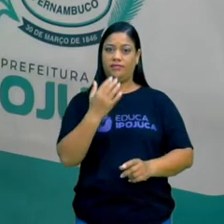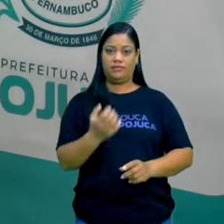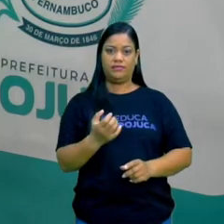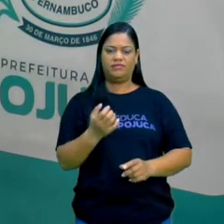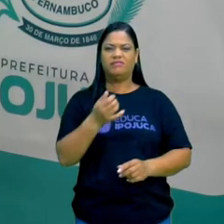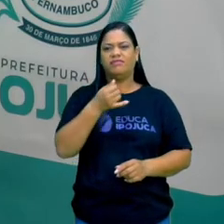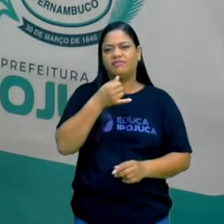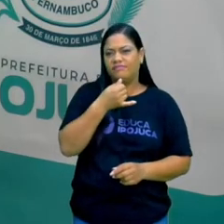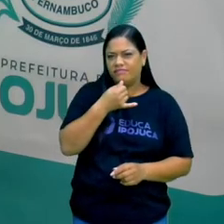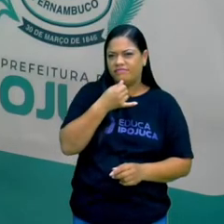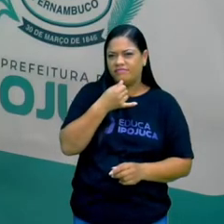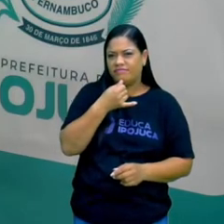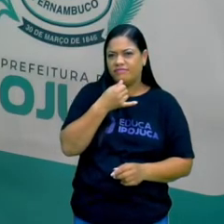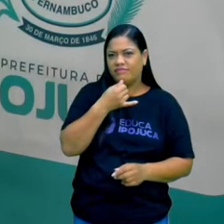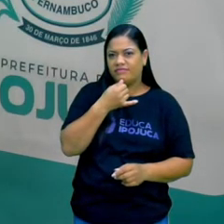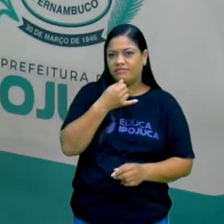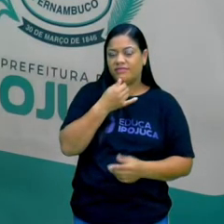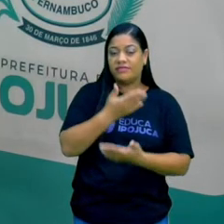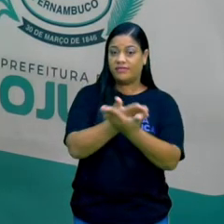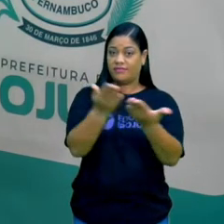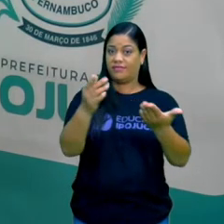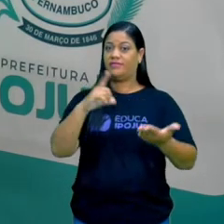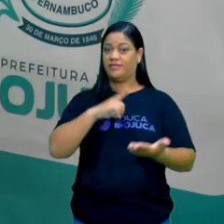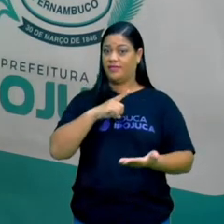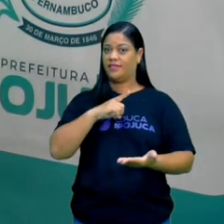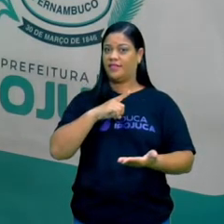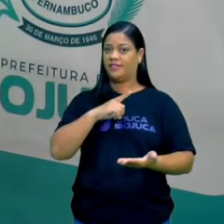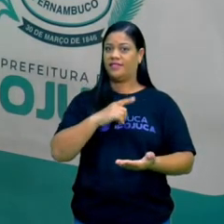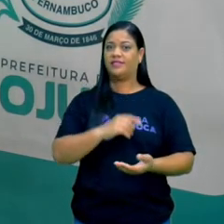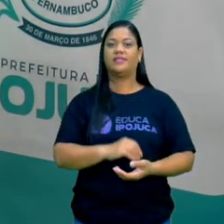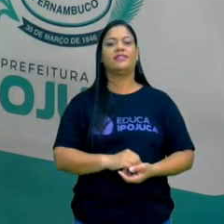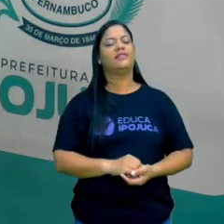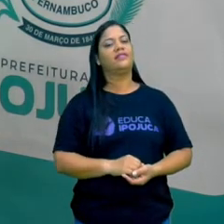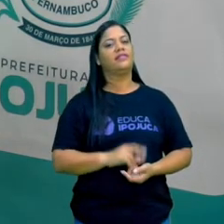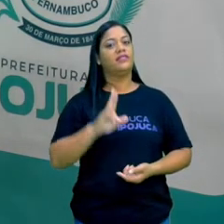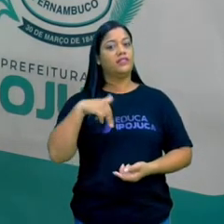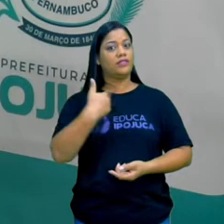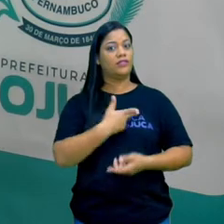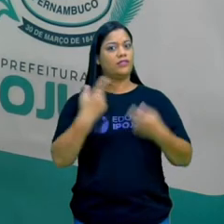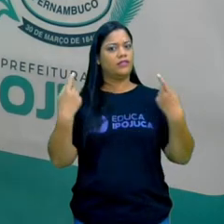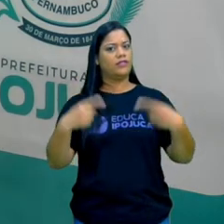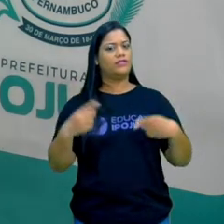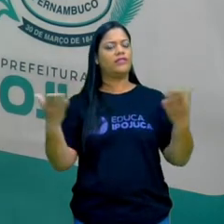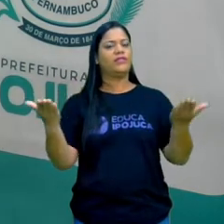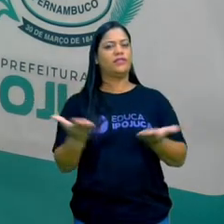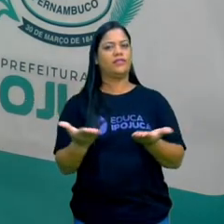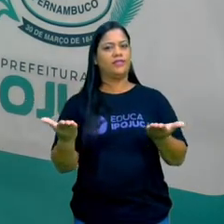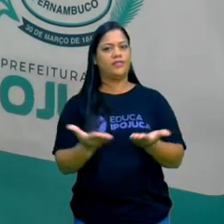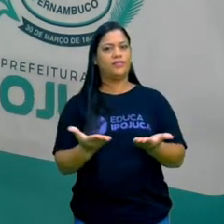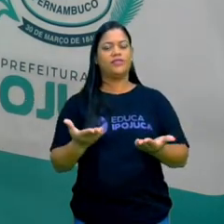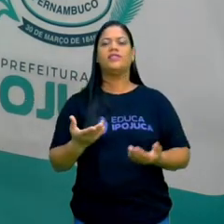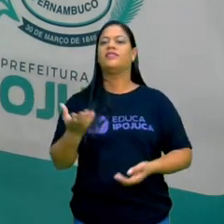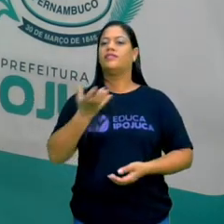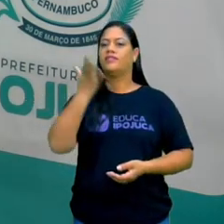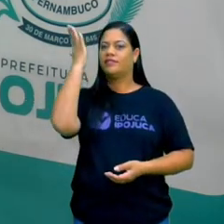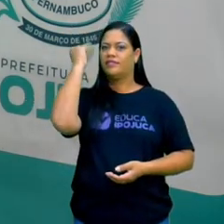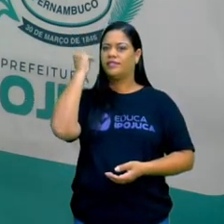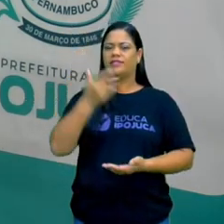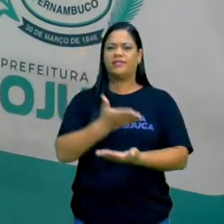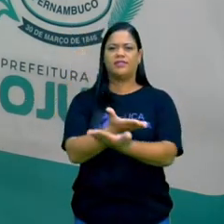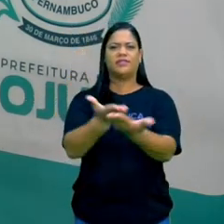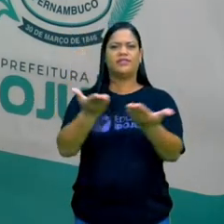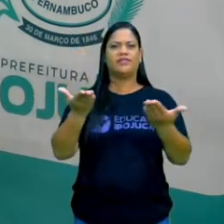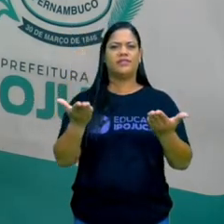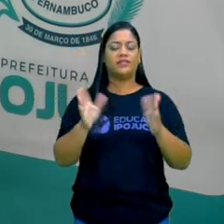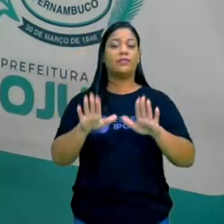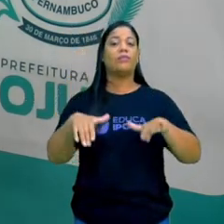deixa triste? Vocês têm isso também? No nosso desafio de hoje, eu quero saber, e você,